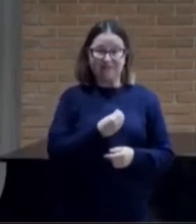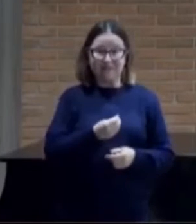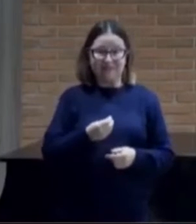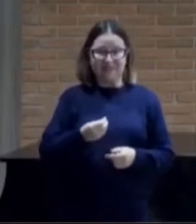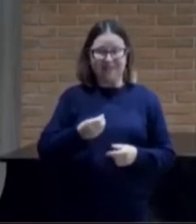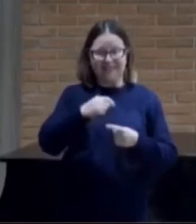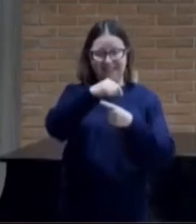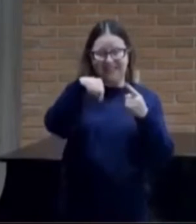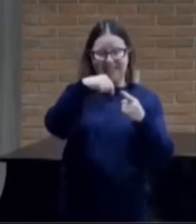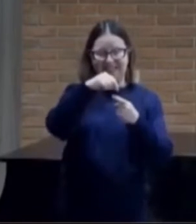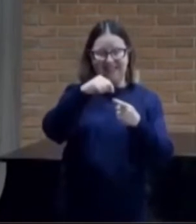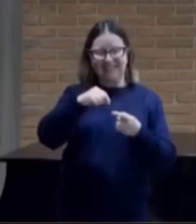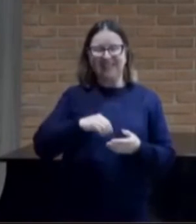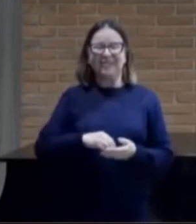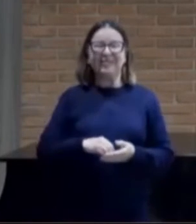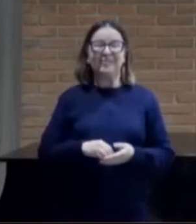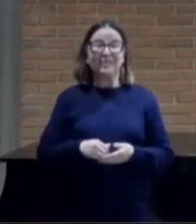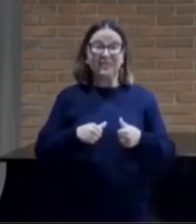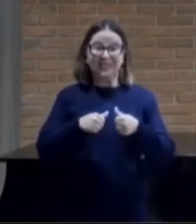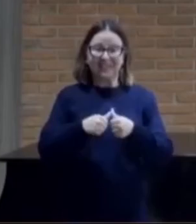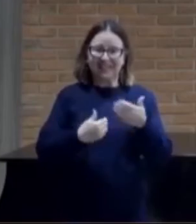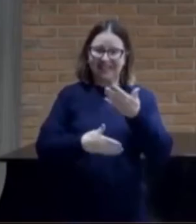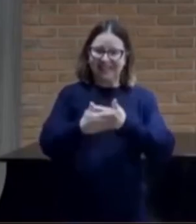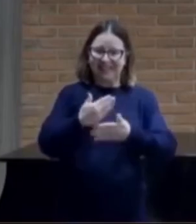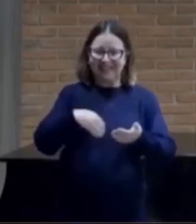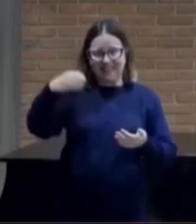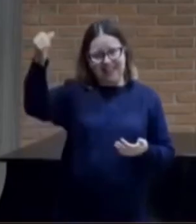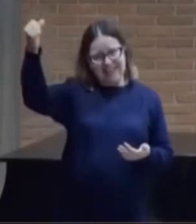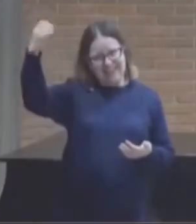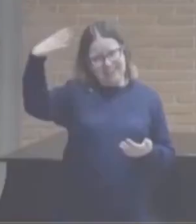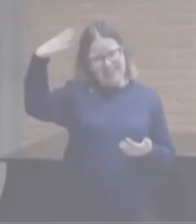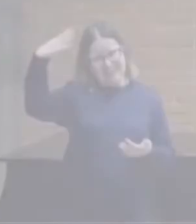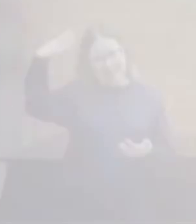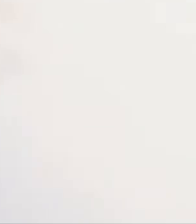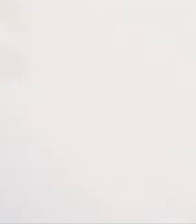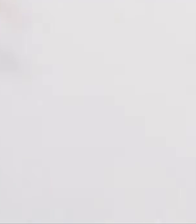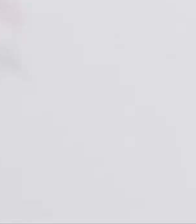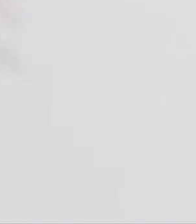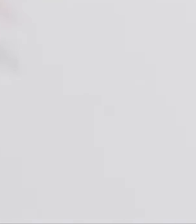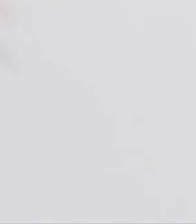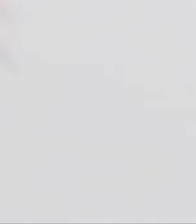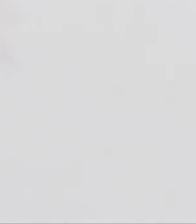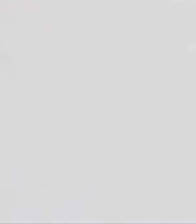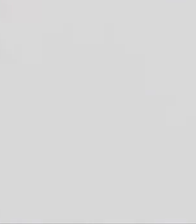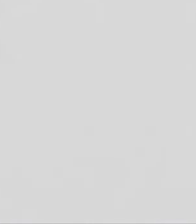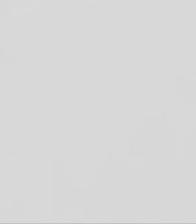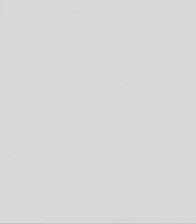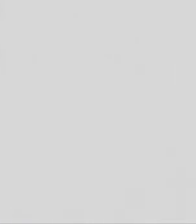santidade. Isso, gente, é por meio da graça. A graça que vai favorecer tudo isso.